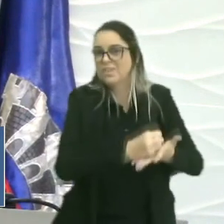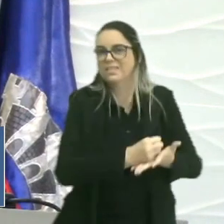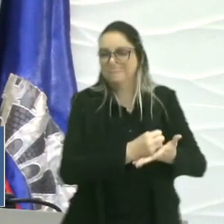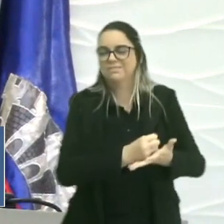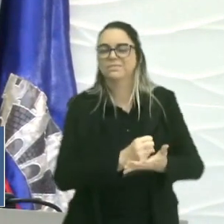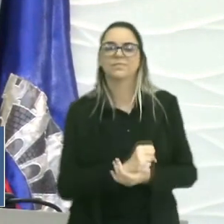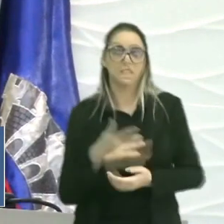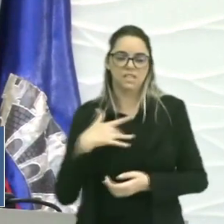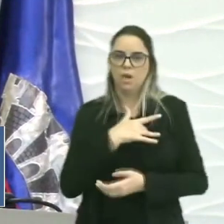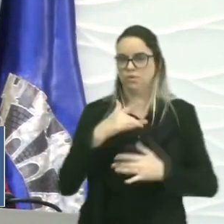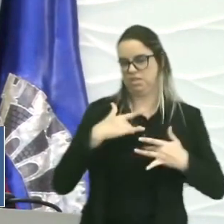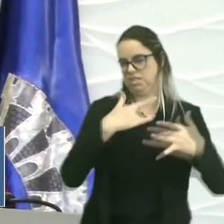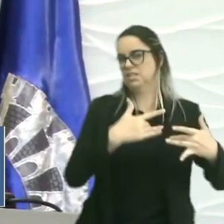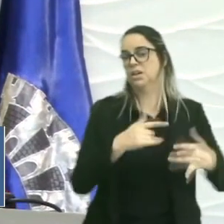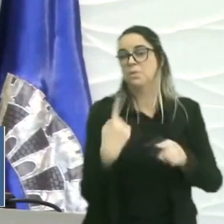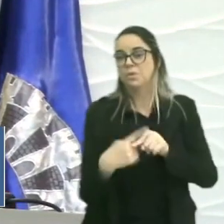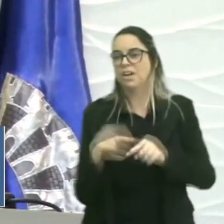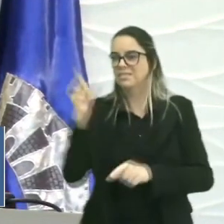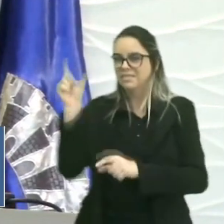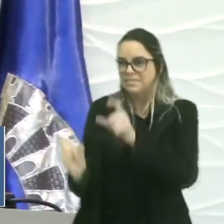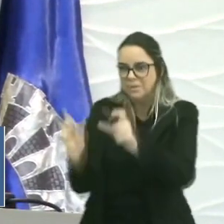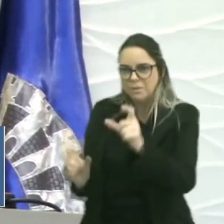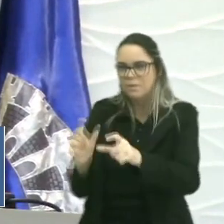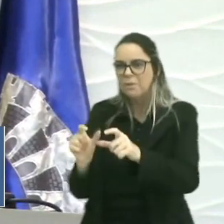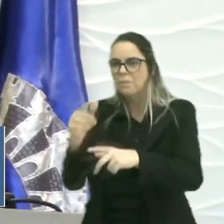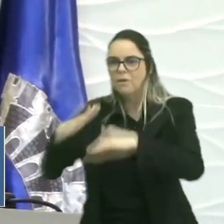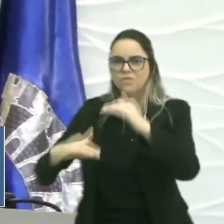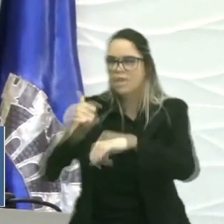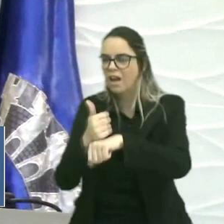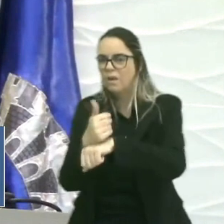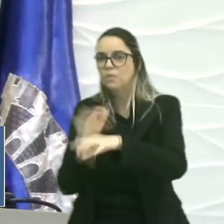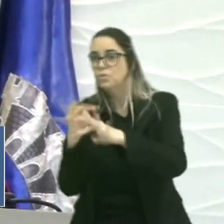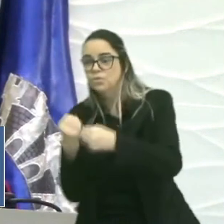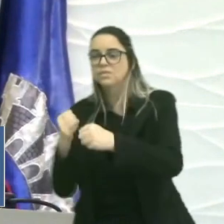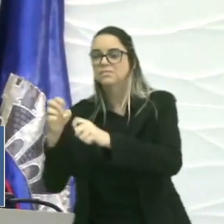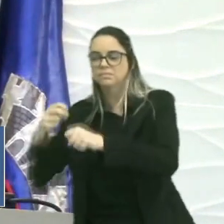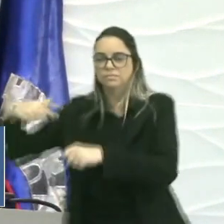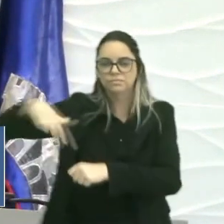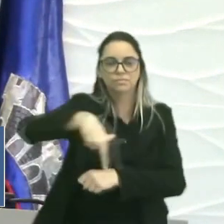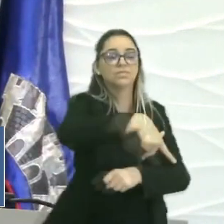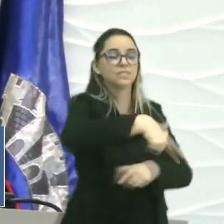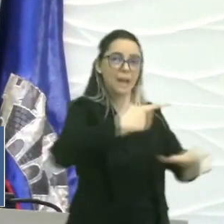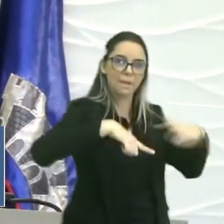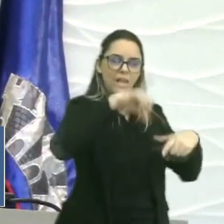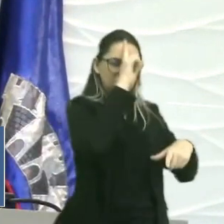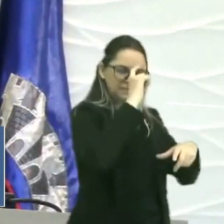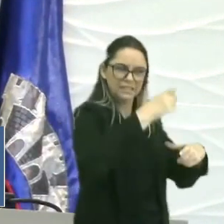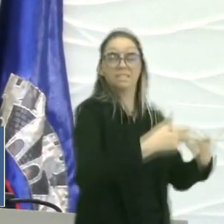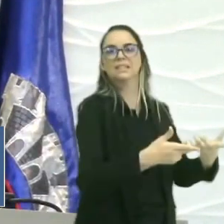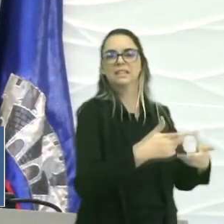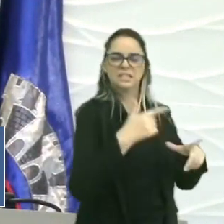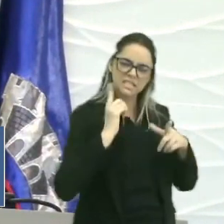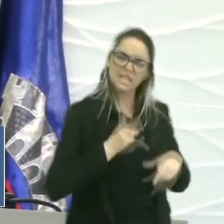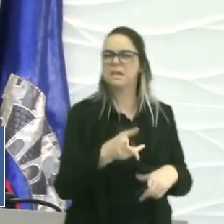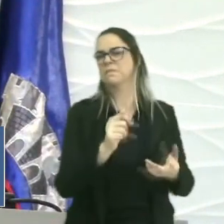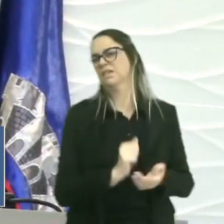esses profissionais saem de suas casas, deixam seus familiares, e no período de pandemia não é diferente, sujeito